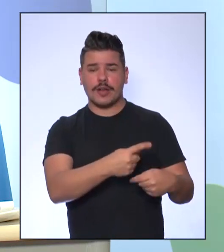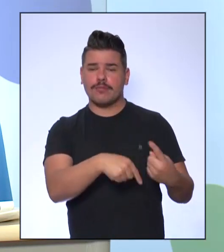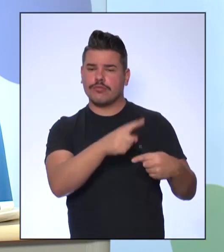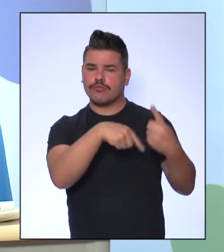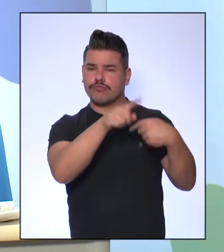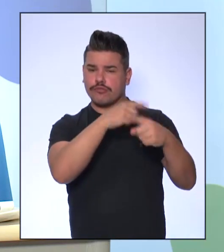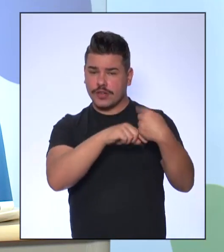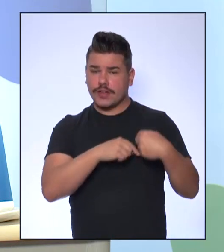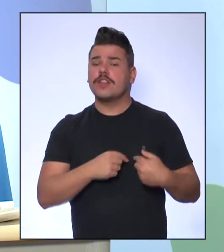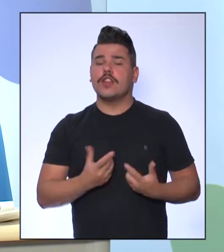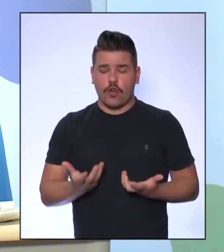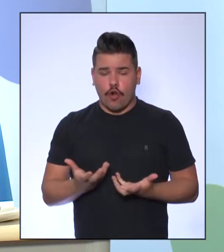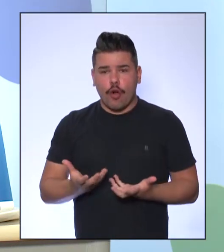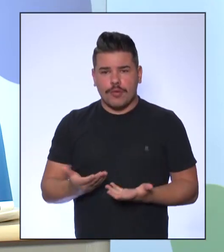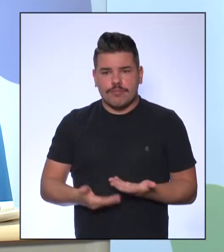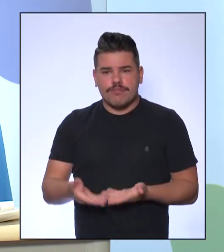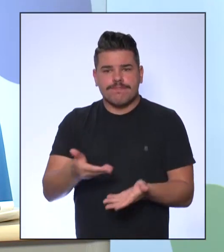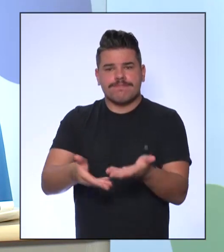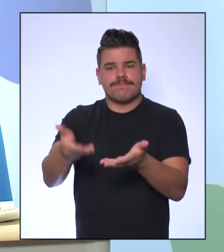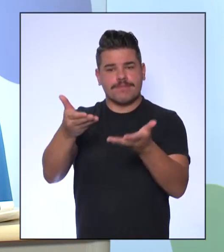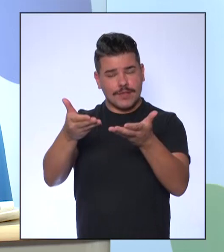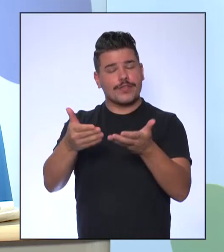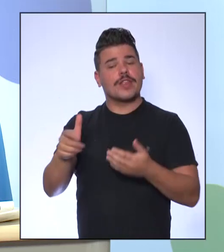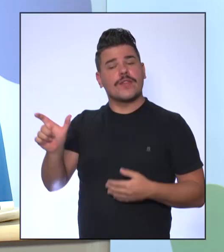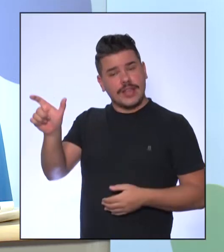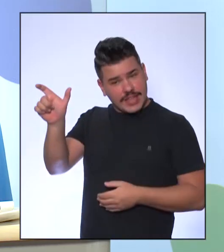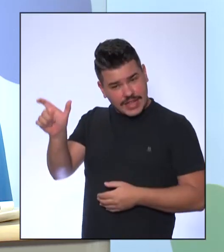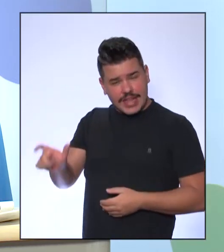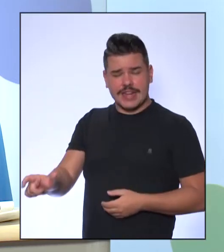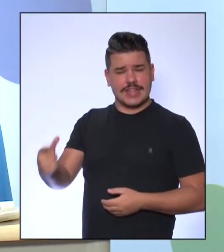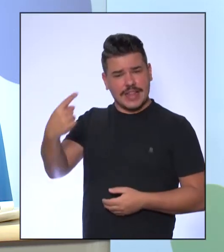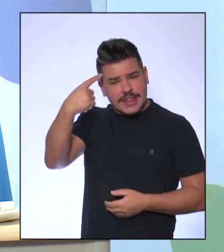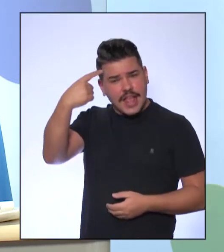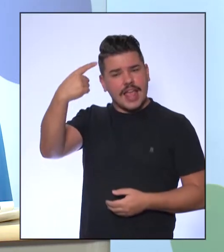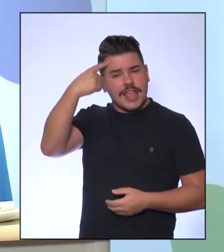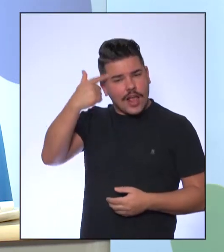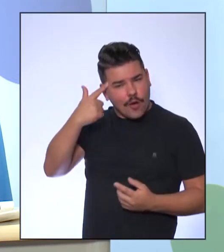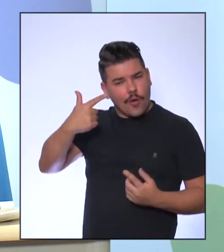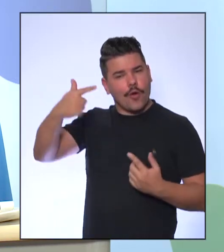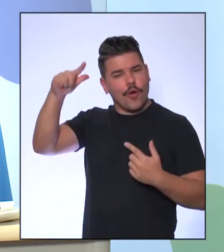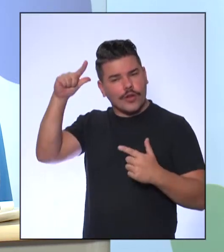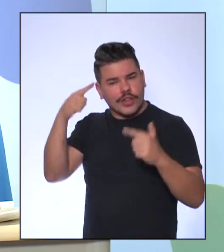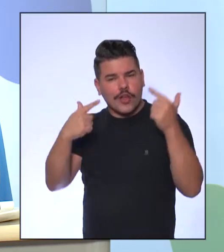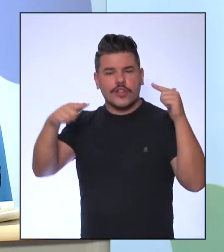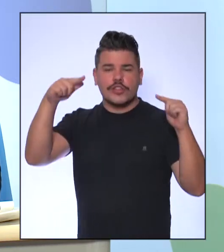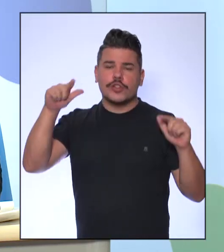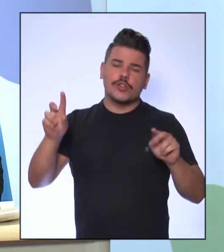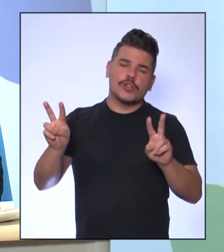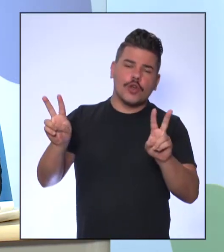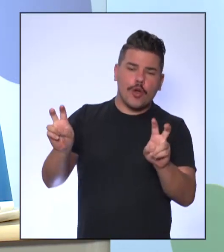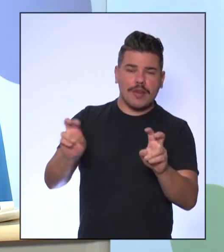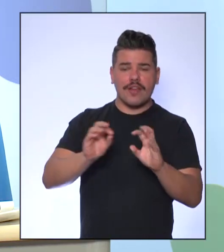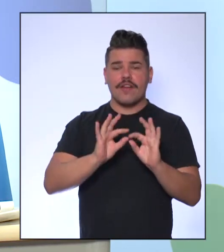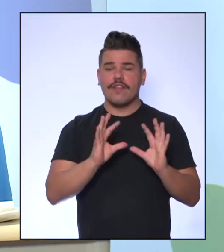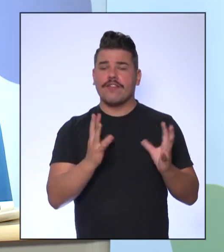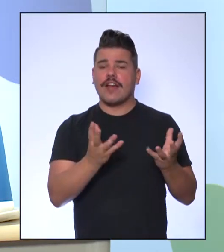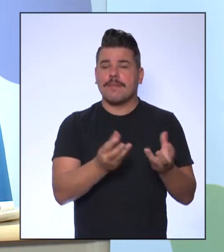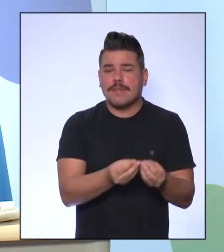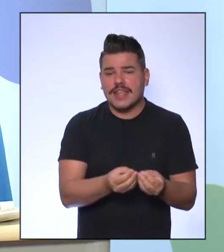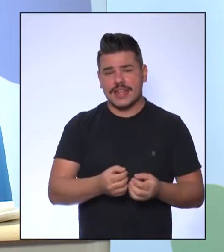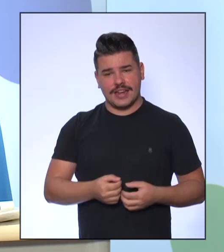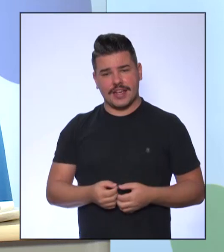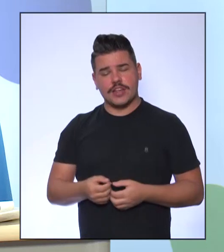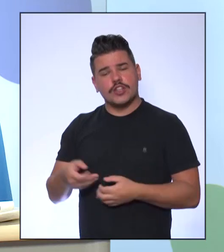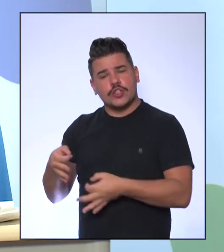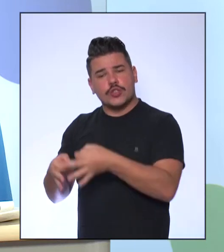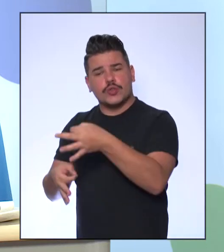desta ideia, né, ele traz outras reflexões sobre a vida familiar, sobre a vida jurídica. Então, a partir de